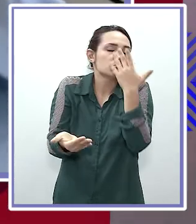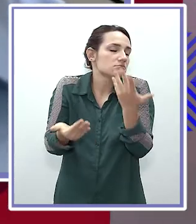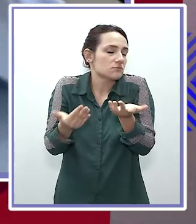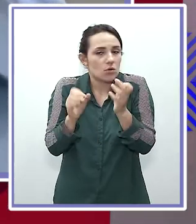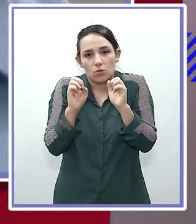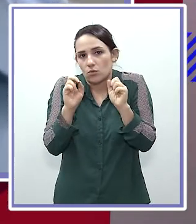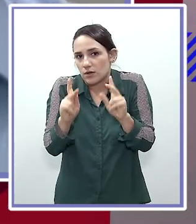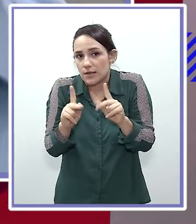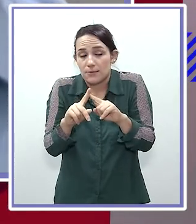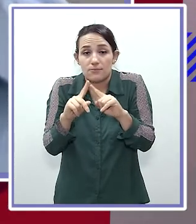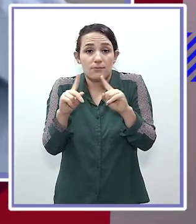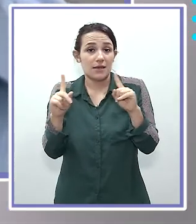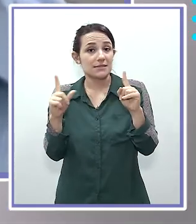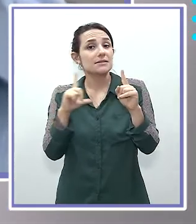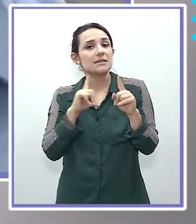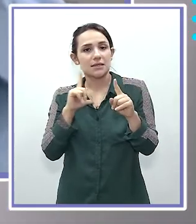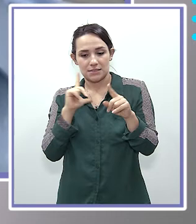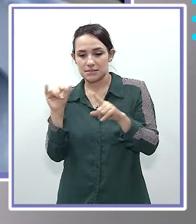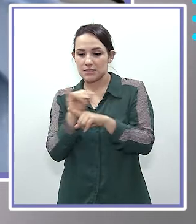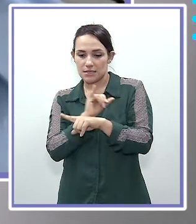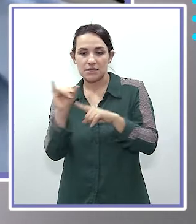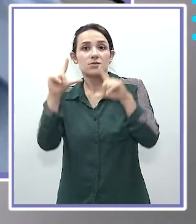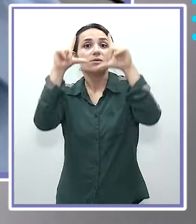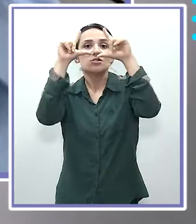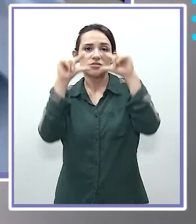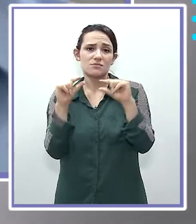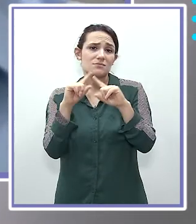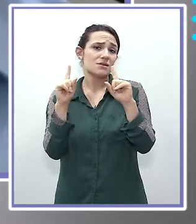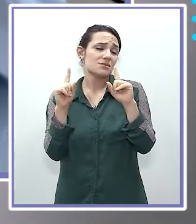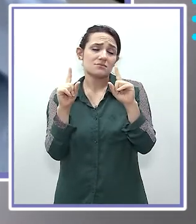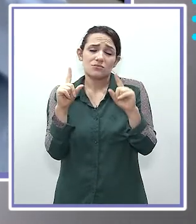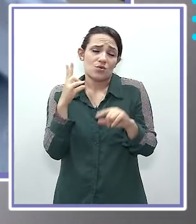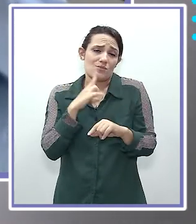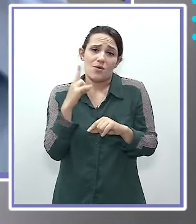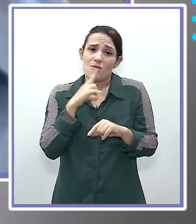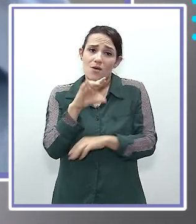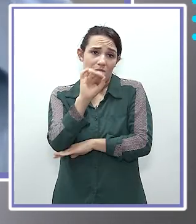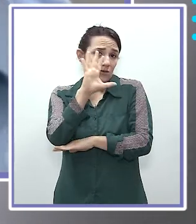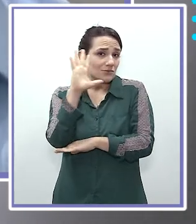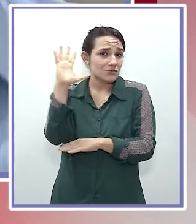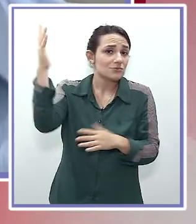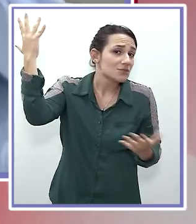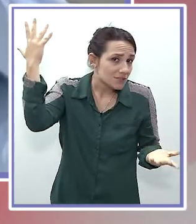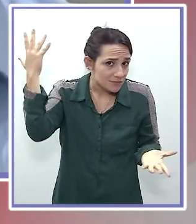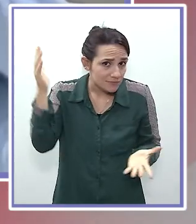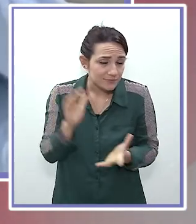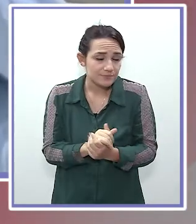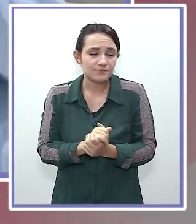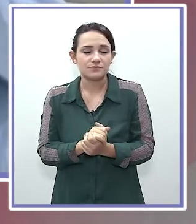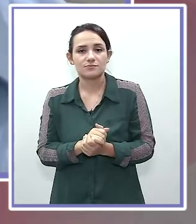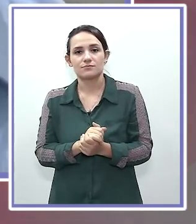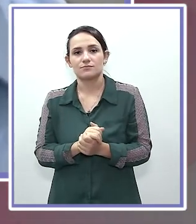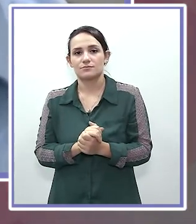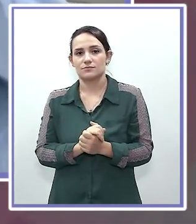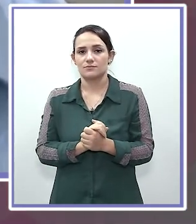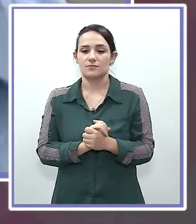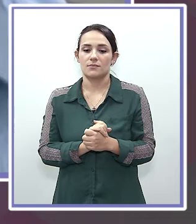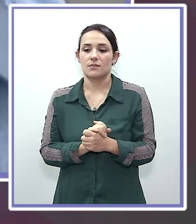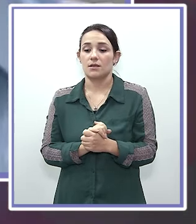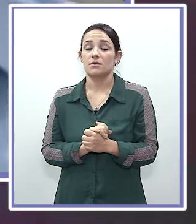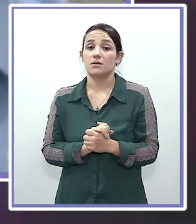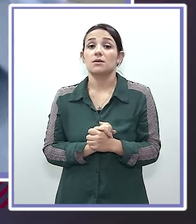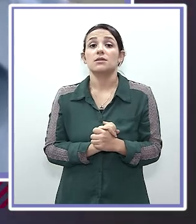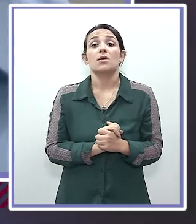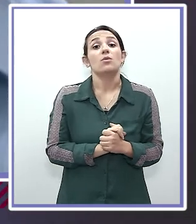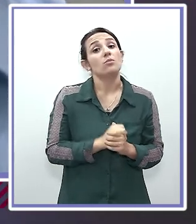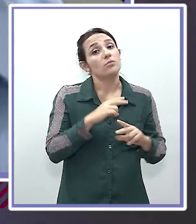e por aí vai. Existem técnicas para a gente diminuir essas perdas, mas elas acontecem. Agora, a gente gera para